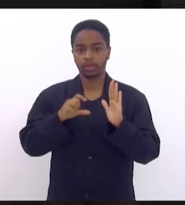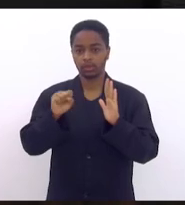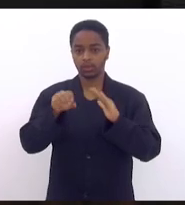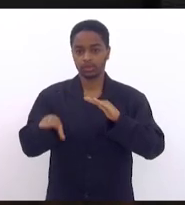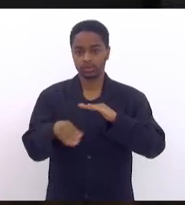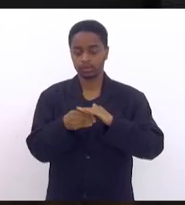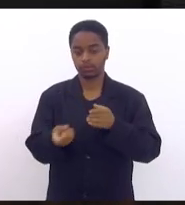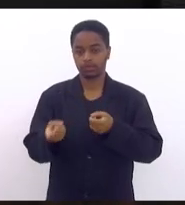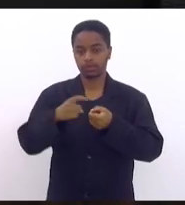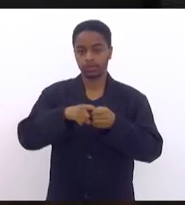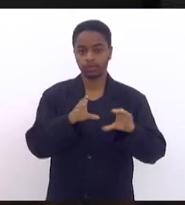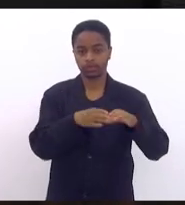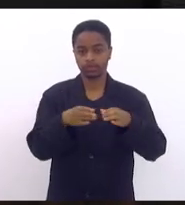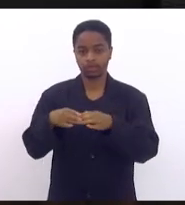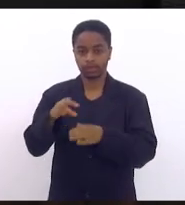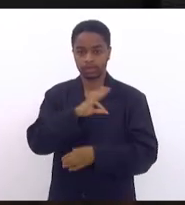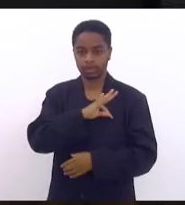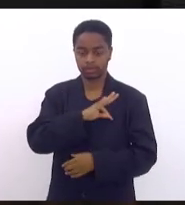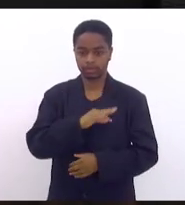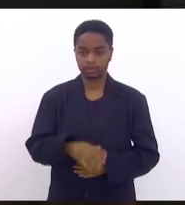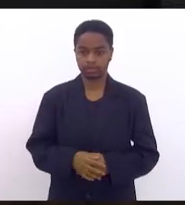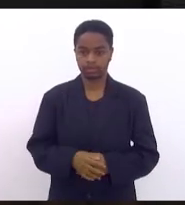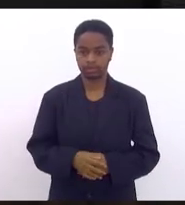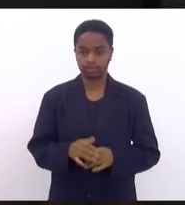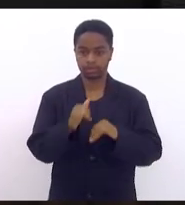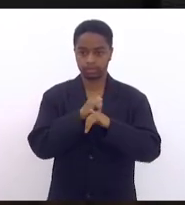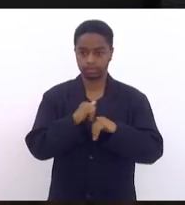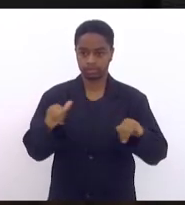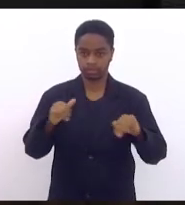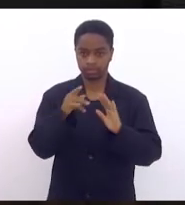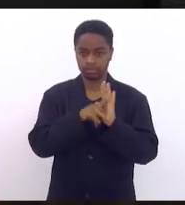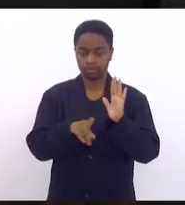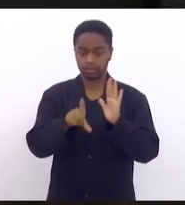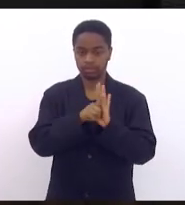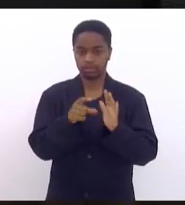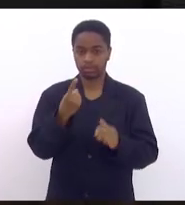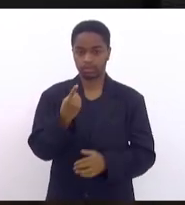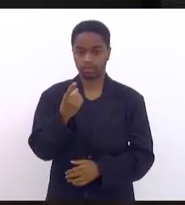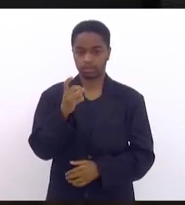e retorna às comissões técnicas. Anuncio o projeto de lei número